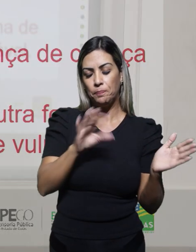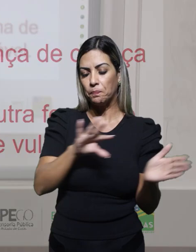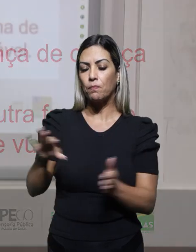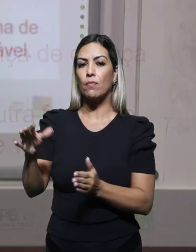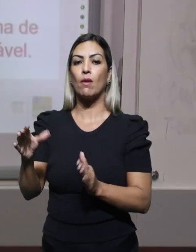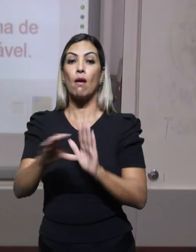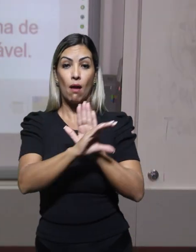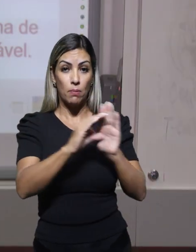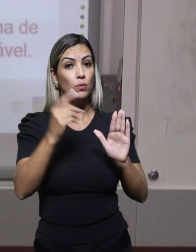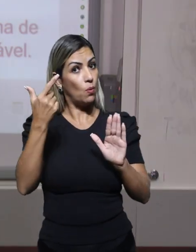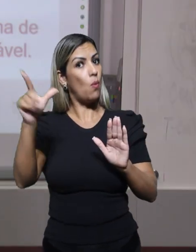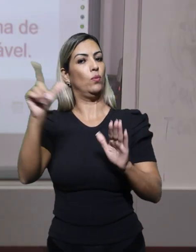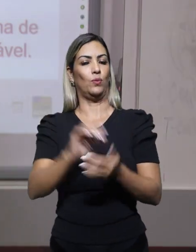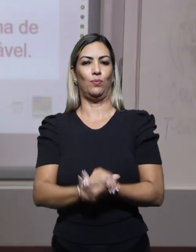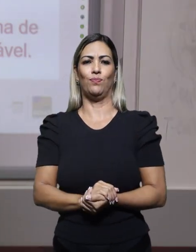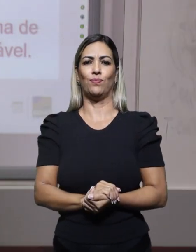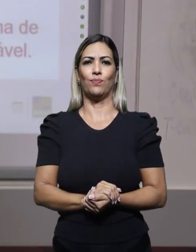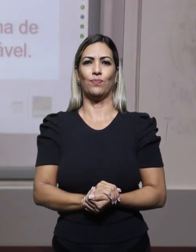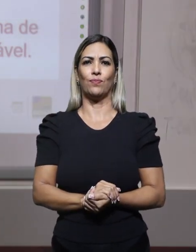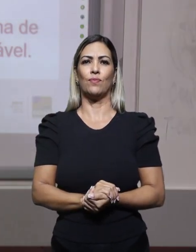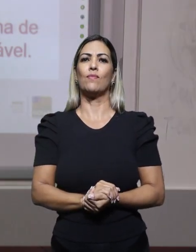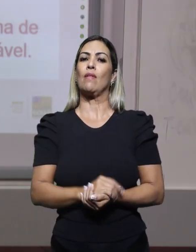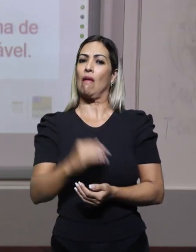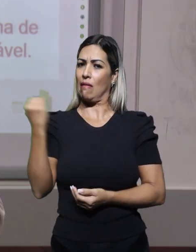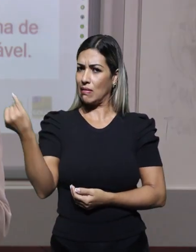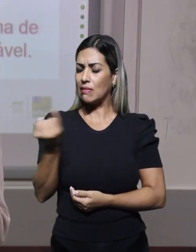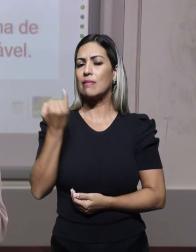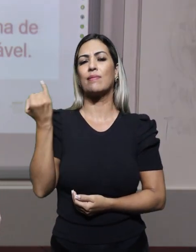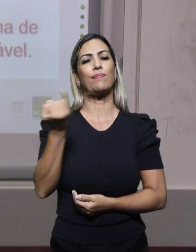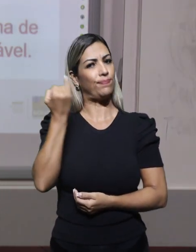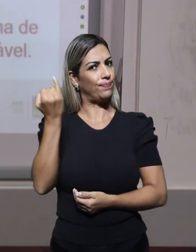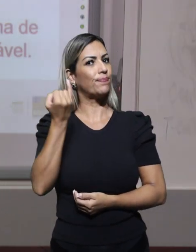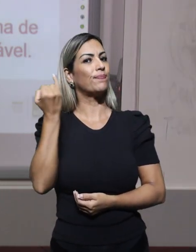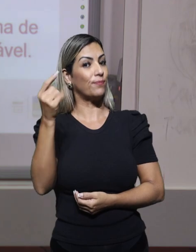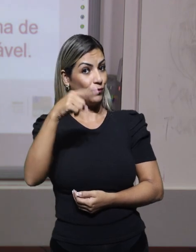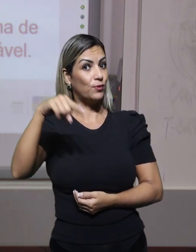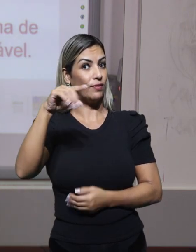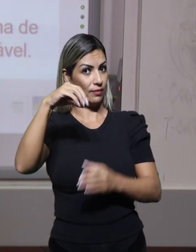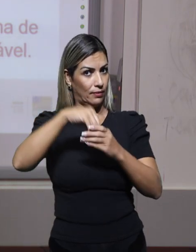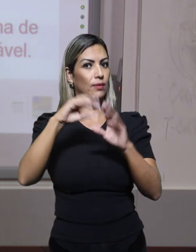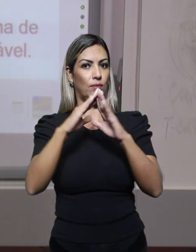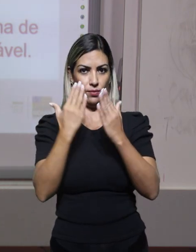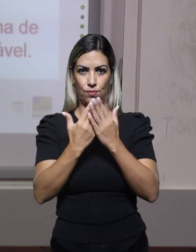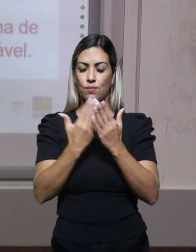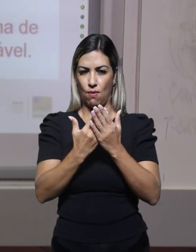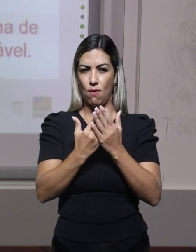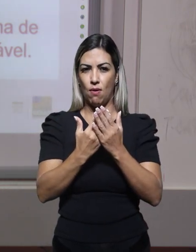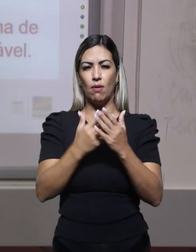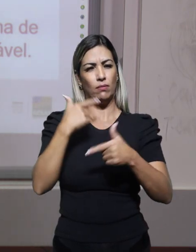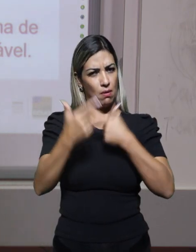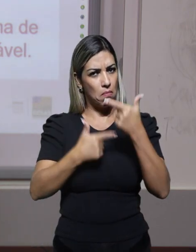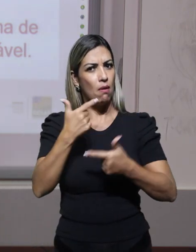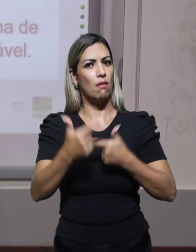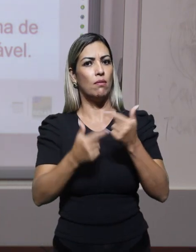passar para o próximo capítulo. Esse aqui eu reputo de suma importância para vocês que estão nas escolas,